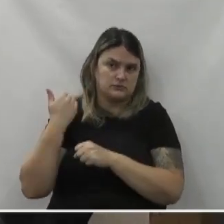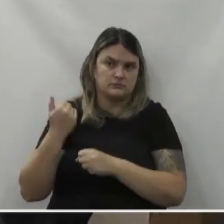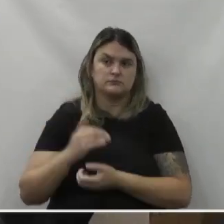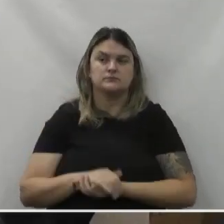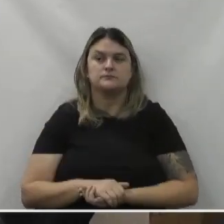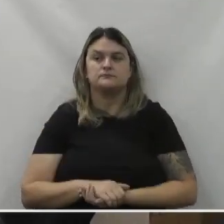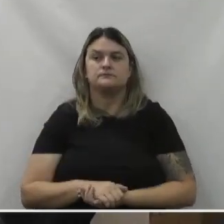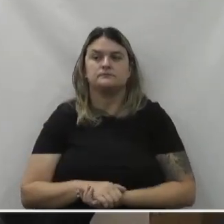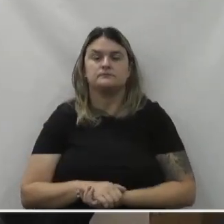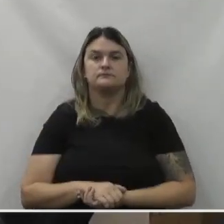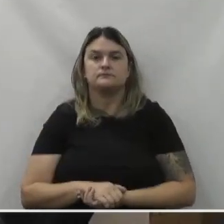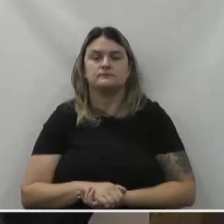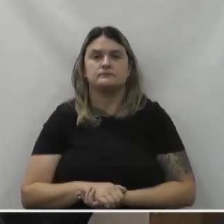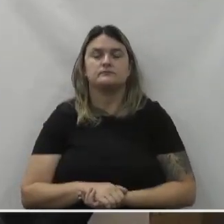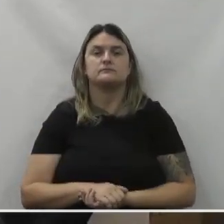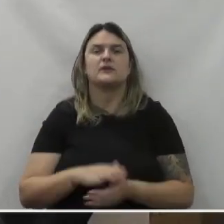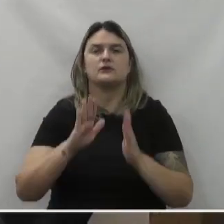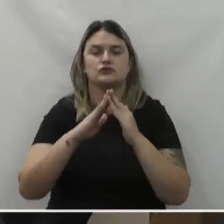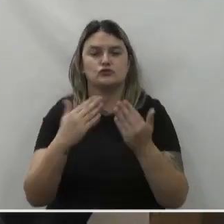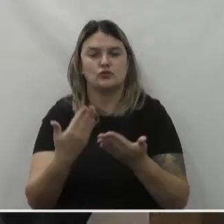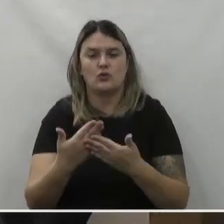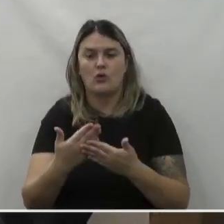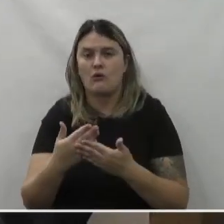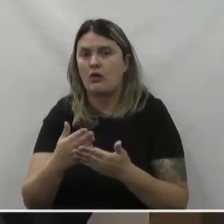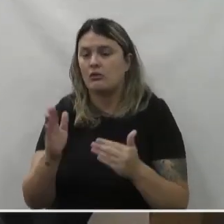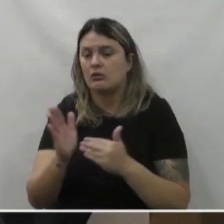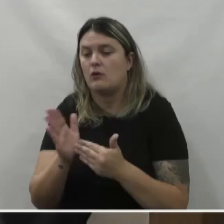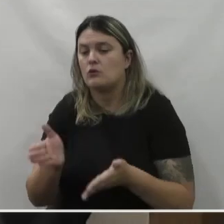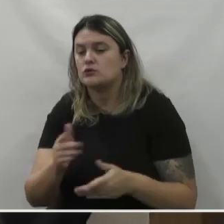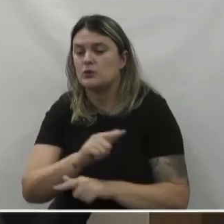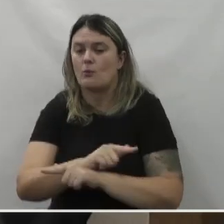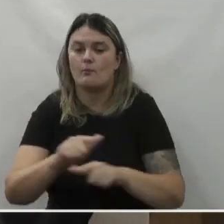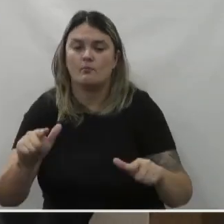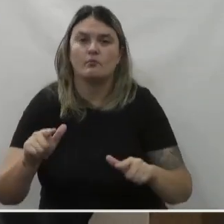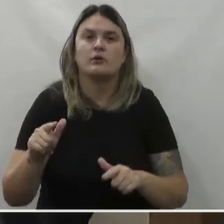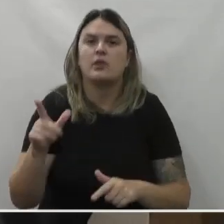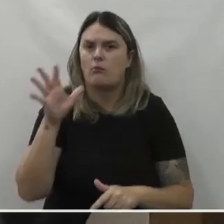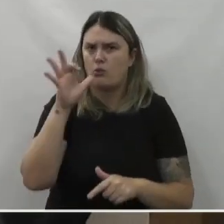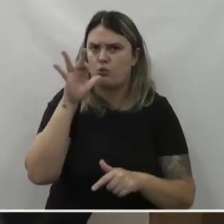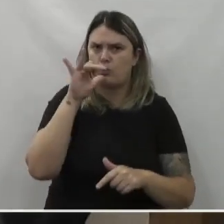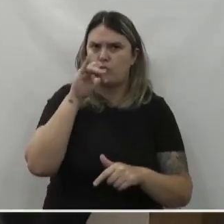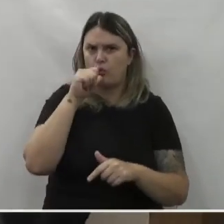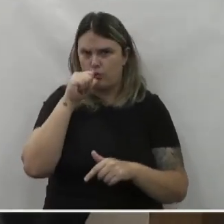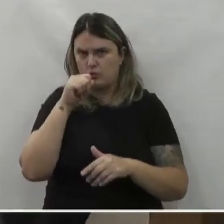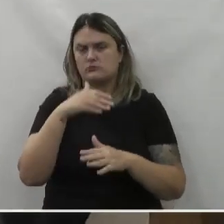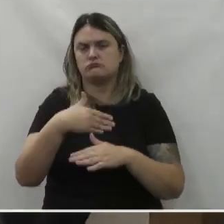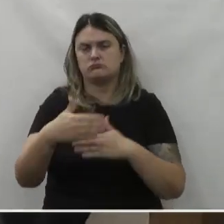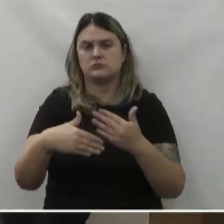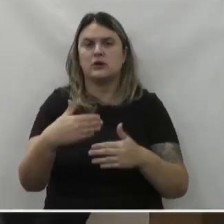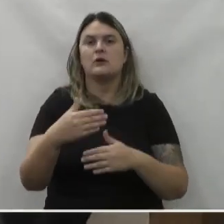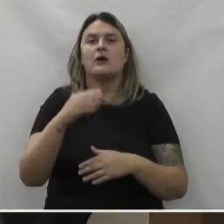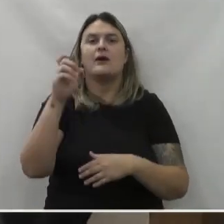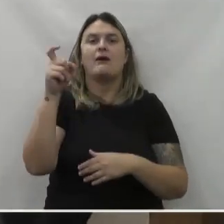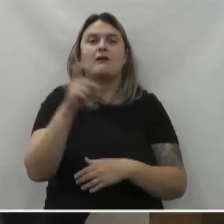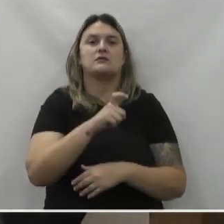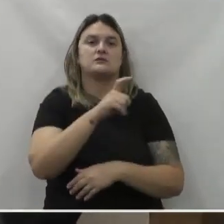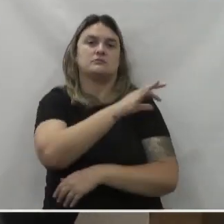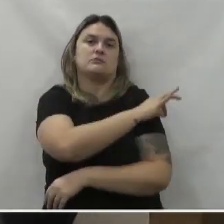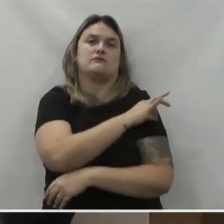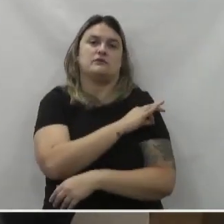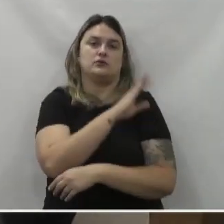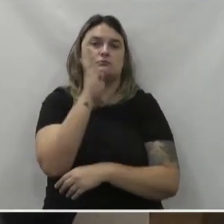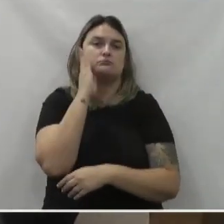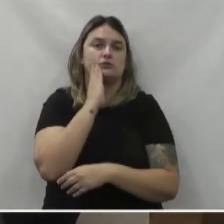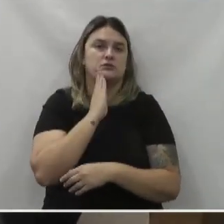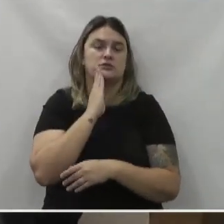e ficou por muito tempo, né, sendo construída, terminado no mandato também do ex-prefeito